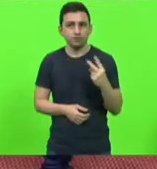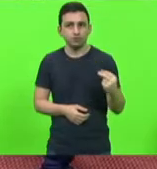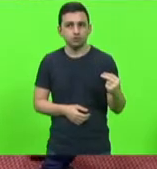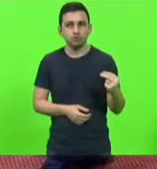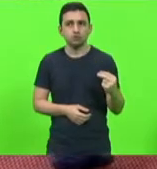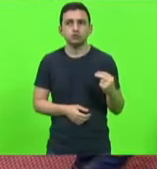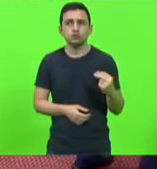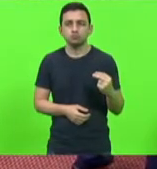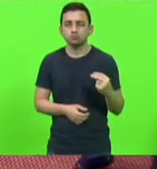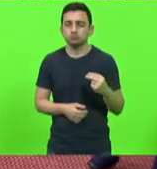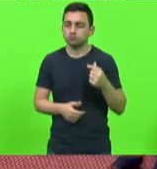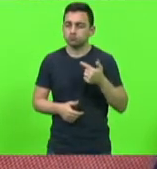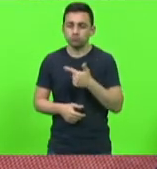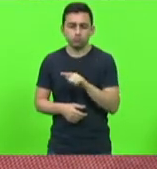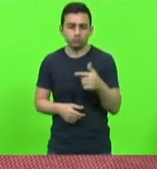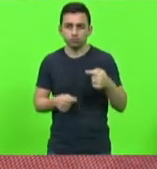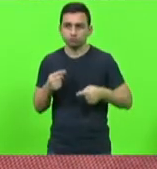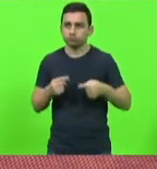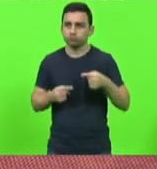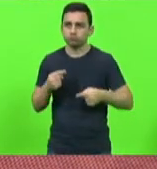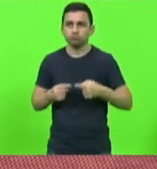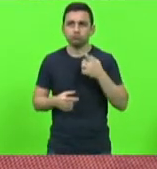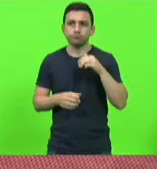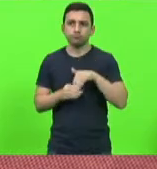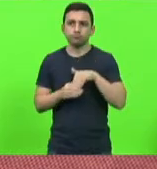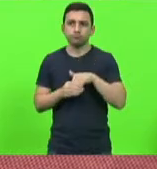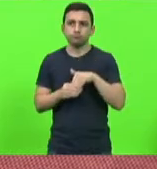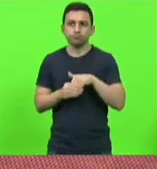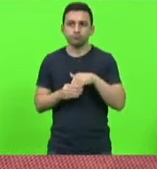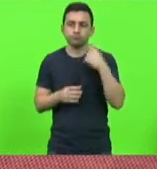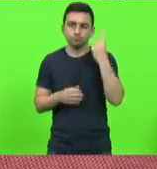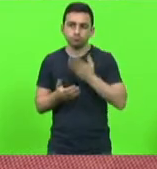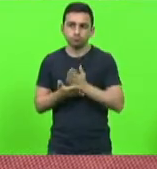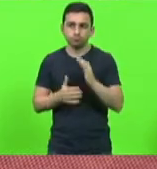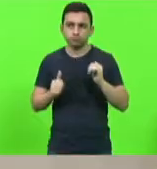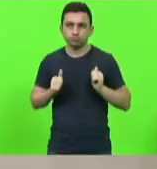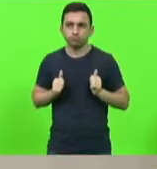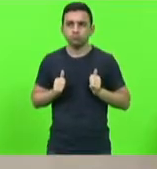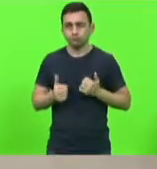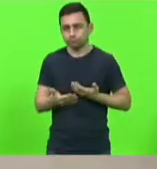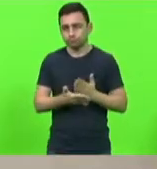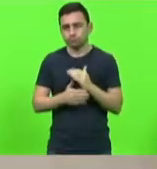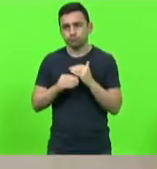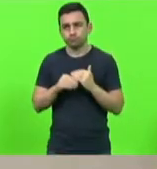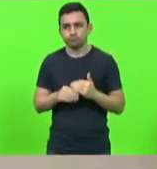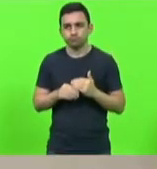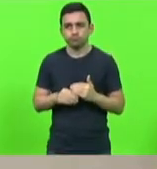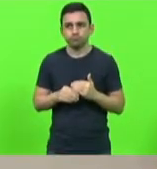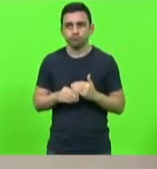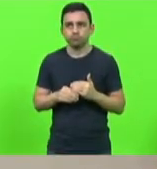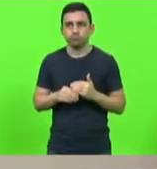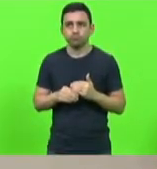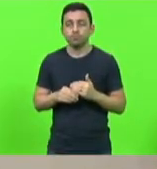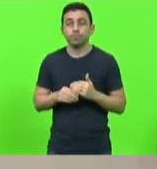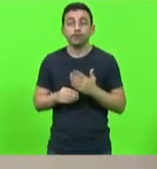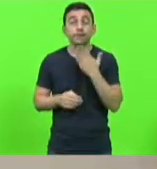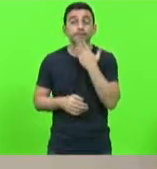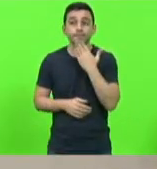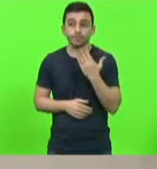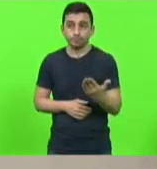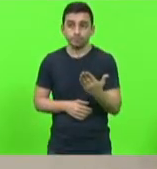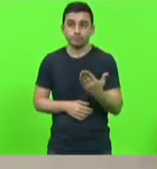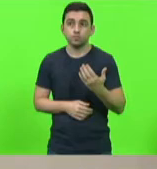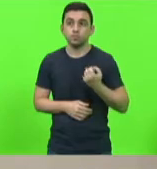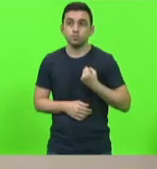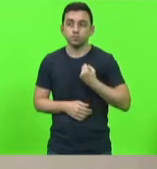não havendo quem queira discutir, em votação, deputados que aprovam, permaneçam como se encontram. Aprovado por unanimidade. Requerimentos.